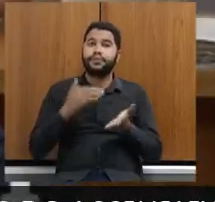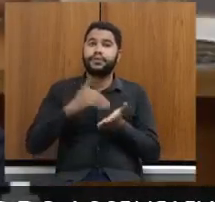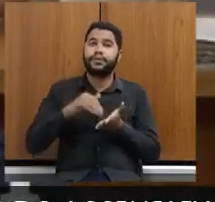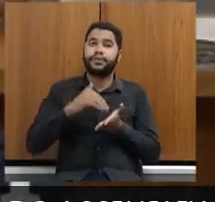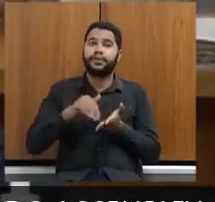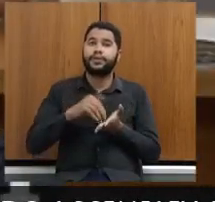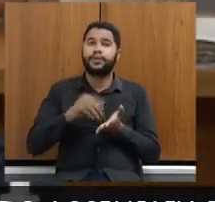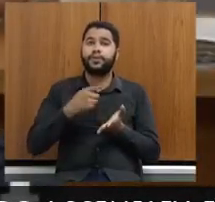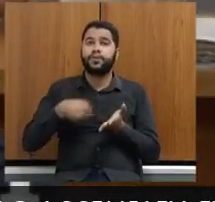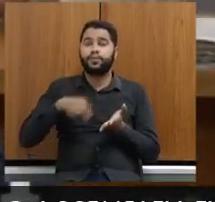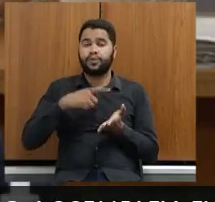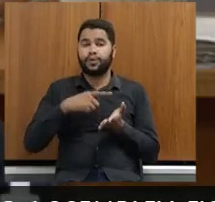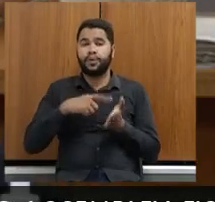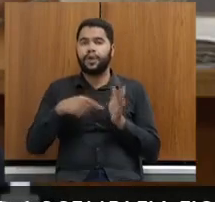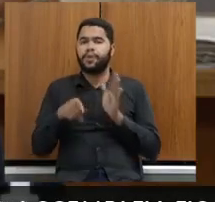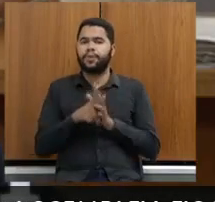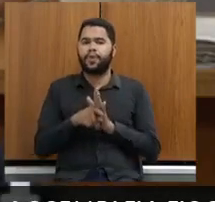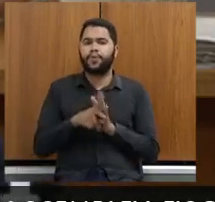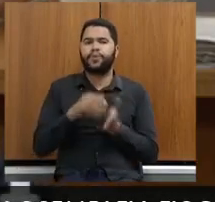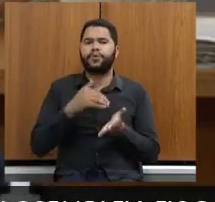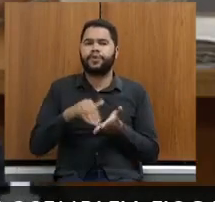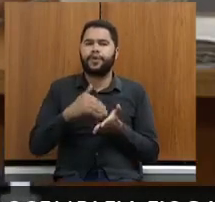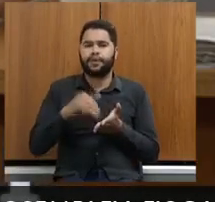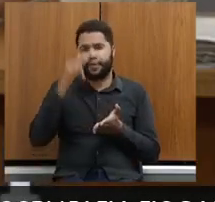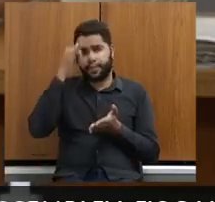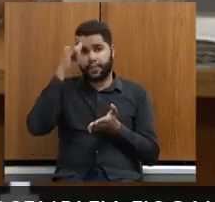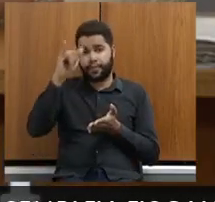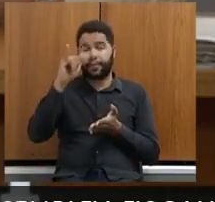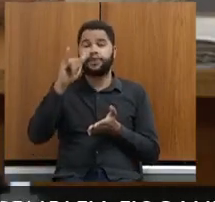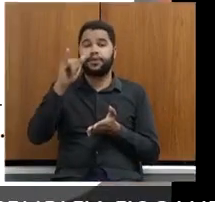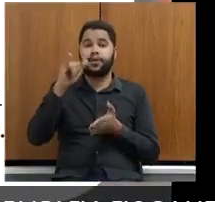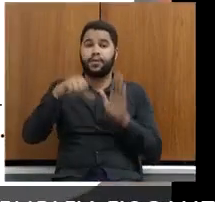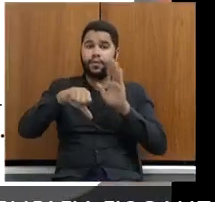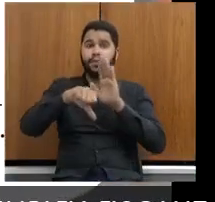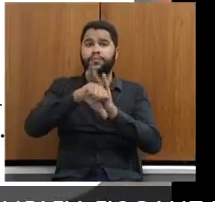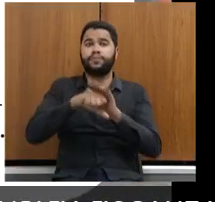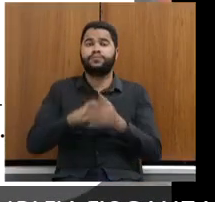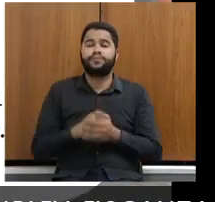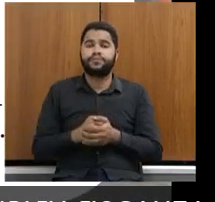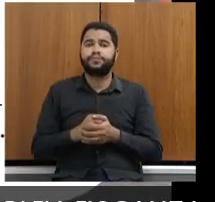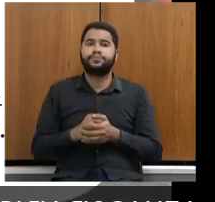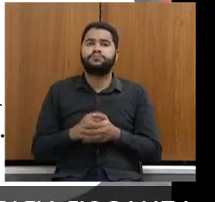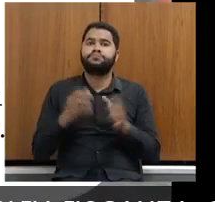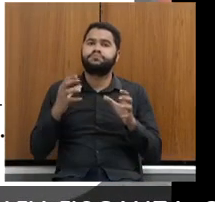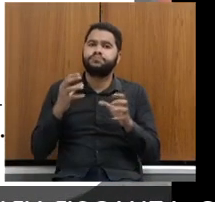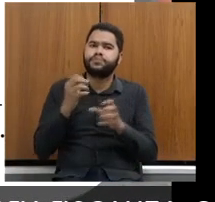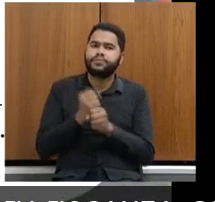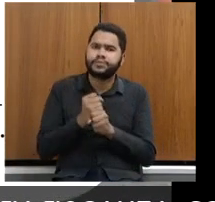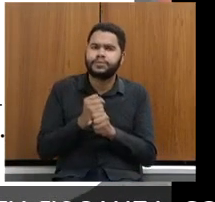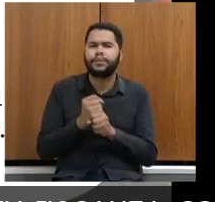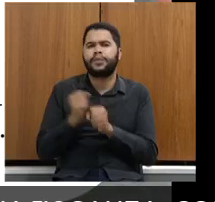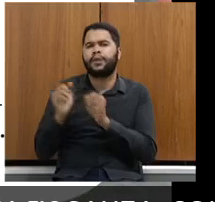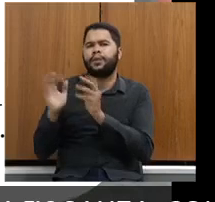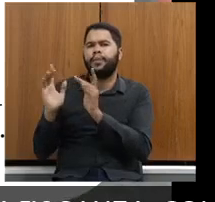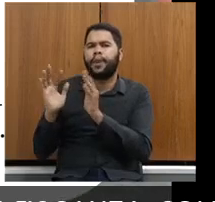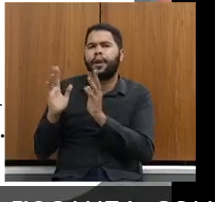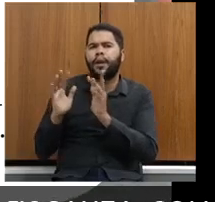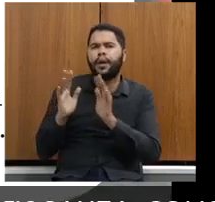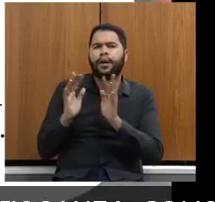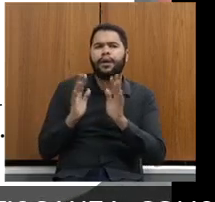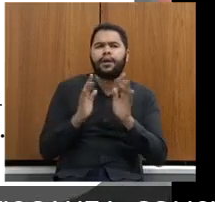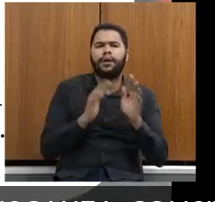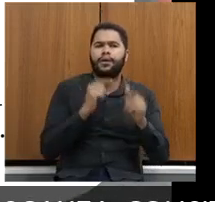secretaria que nós temos aqui que é o nosso Xodó que a secretaria de prevenção à criminalidade nós tivemos aí uma série de de